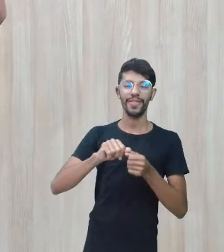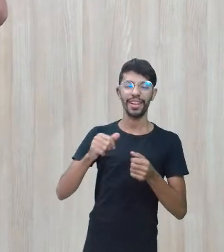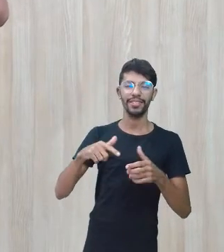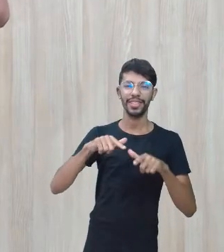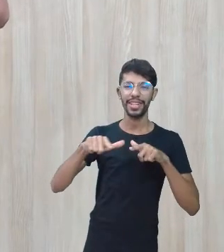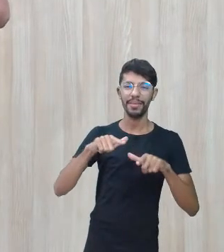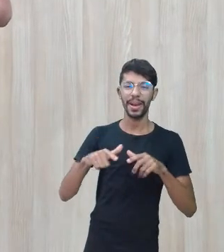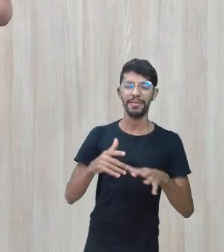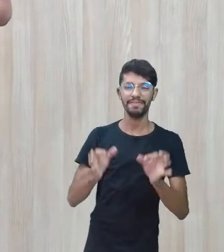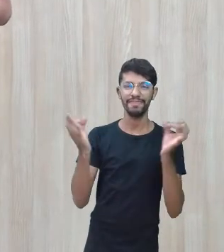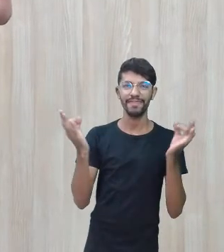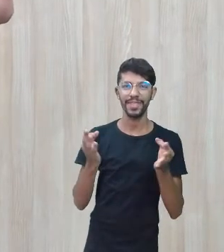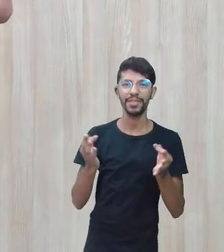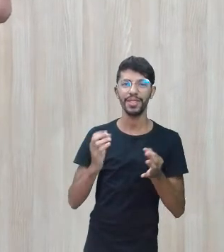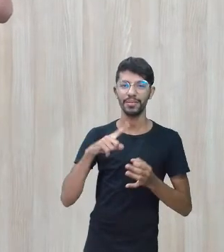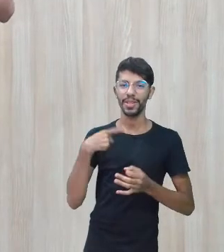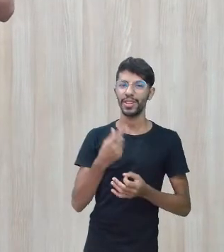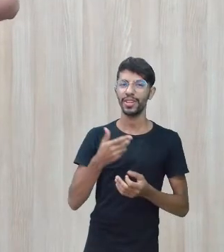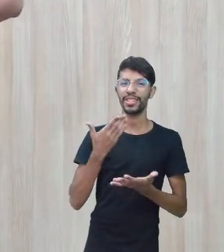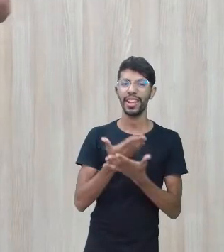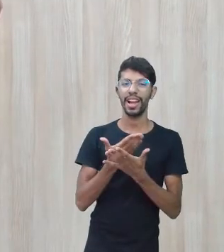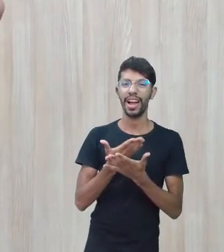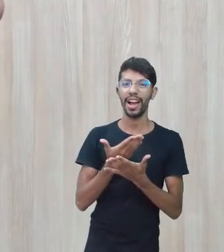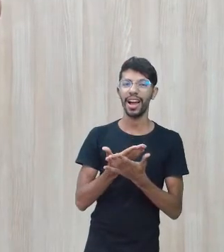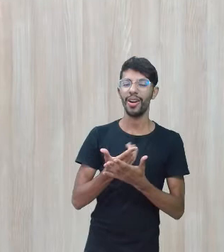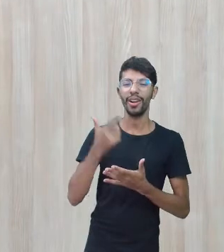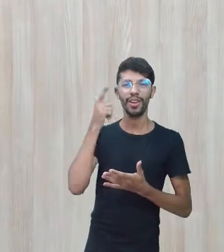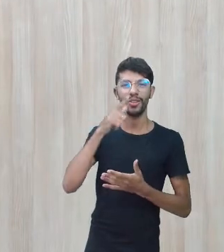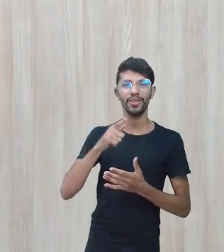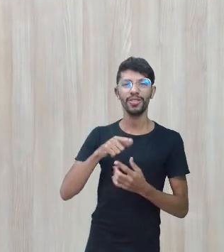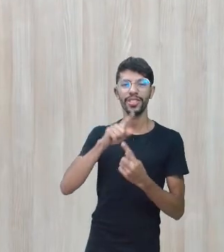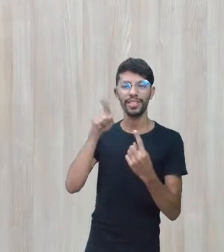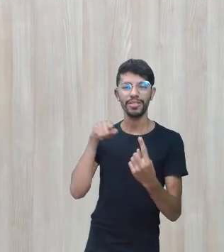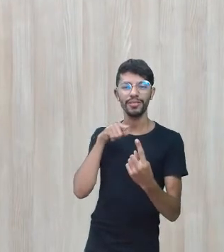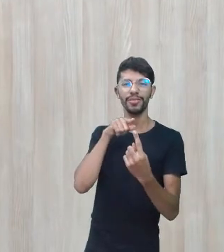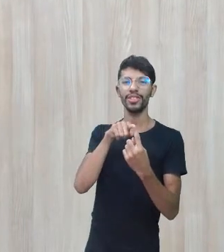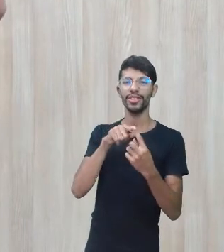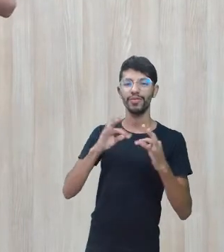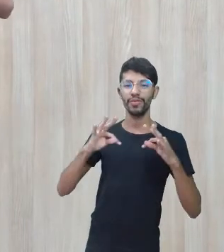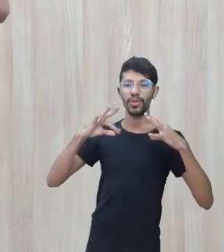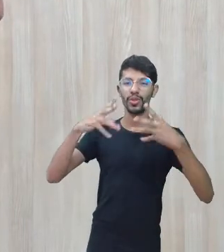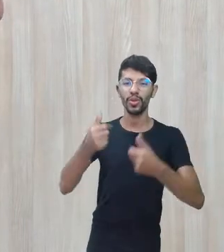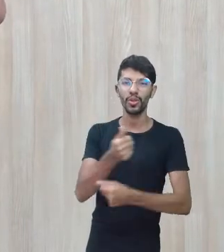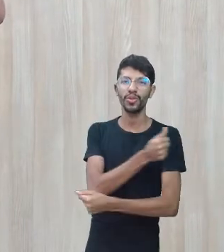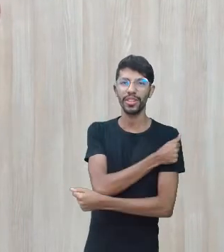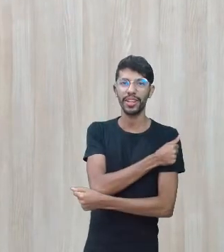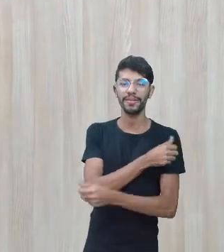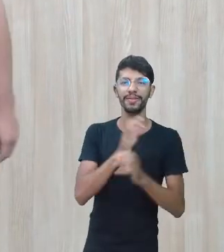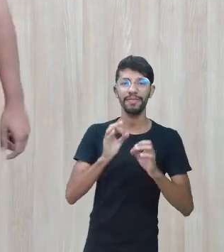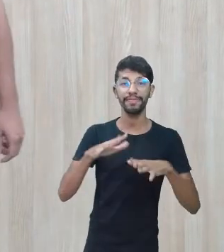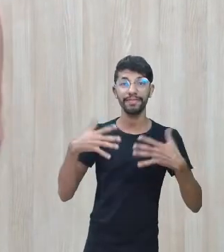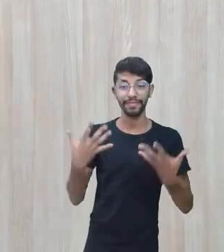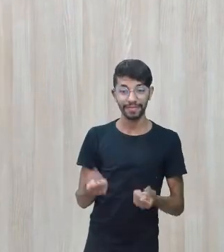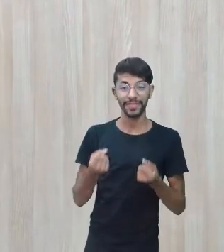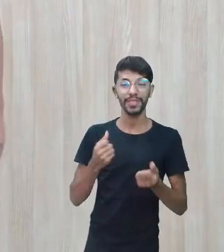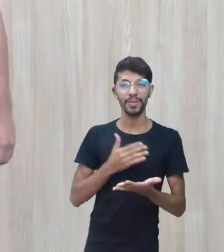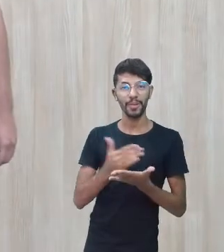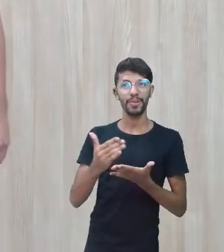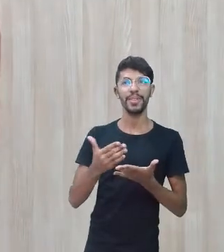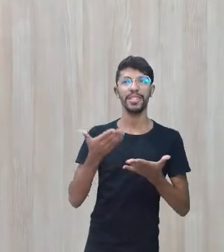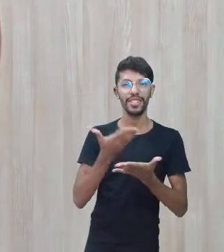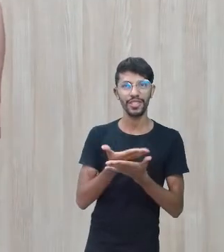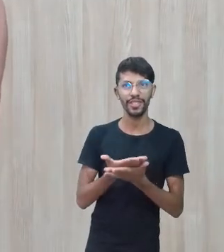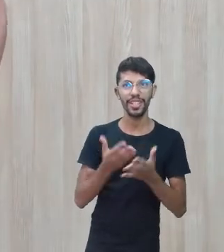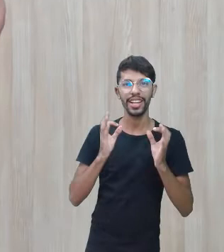que as nossas aulas possam chegar a todos e todas. Tá certo, gente? Então vamos embora, vamos trabalhar, vamos começar